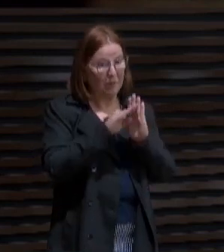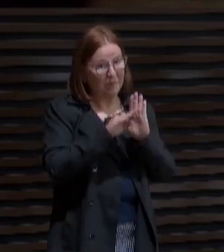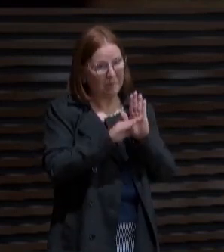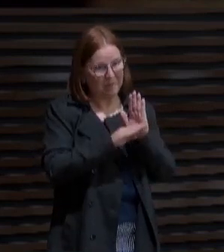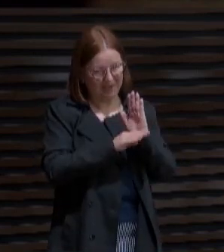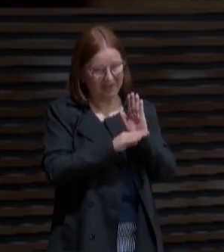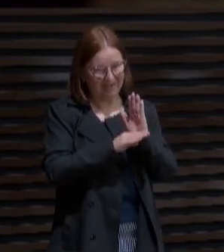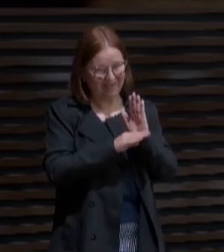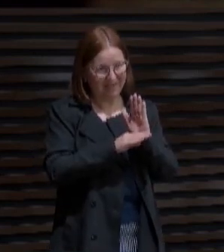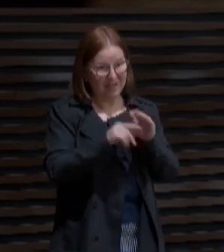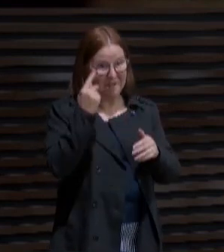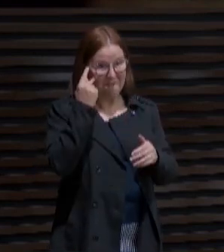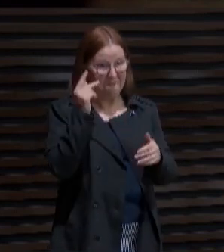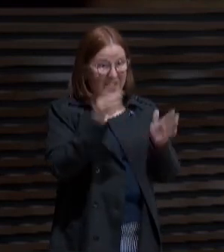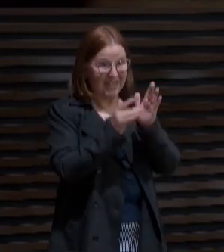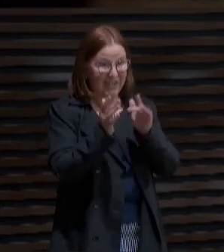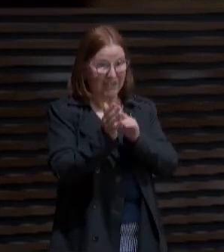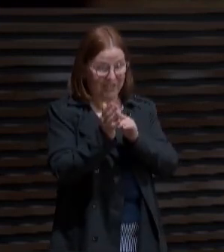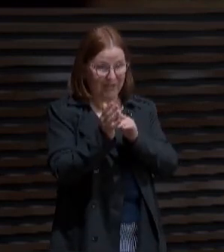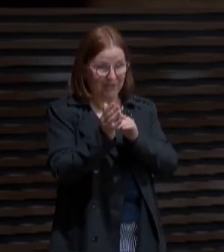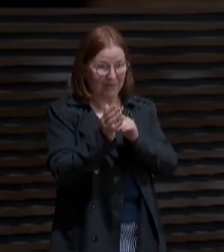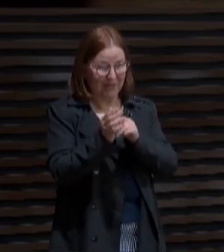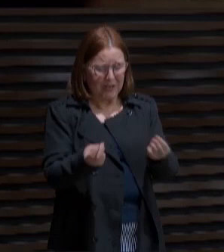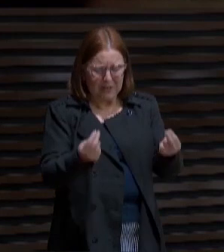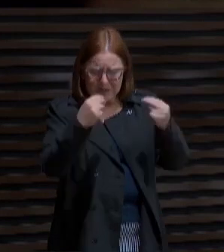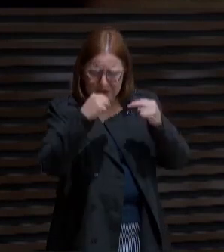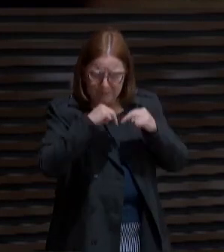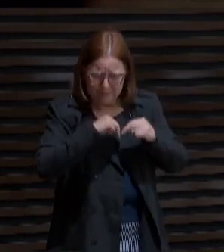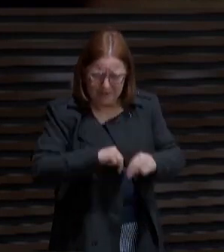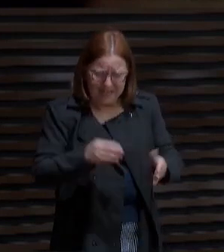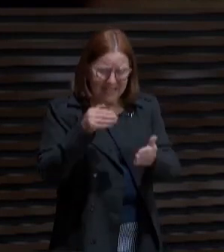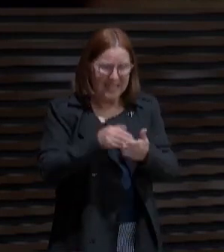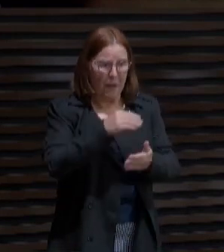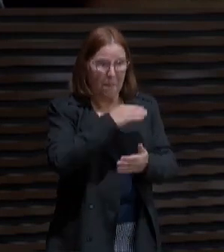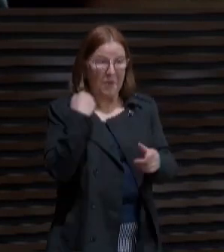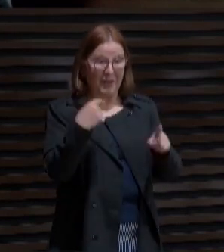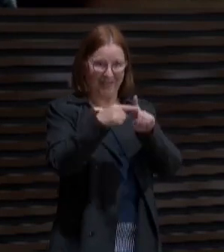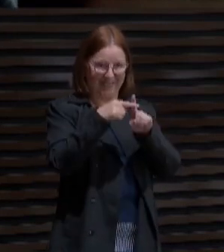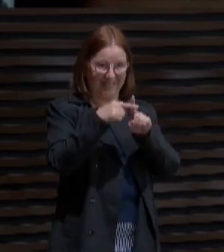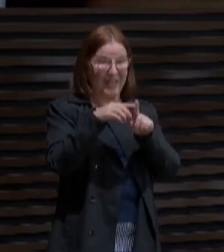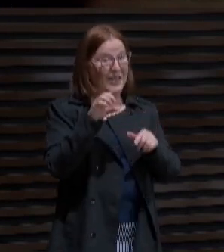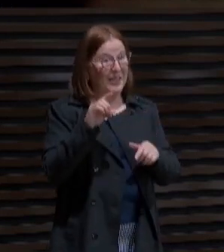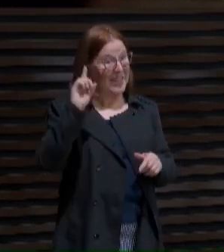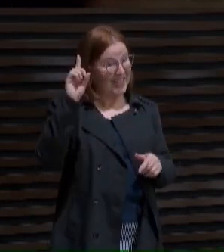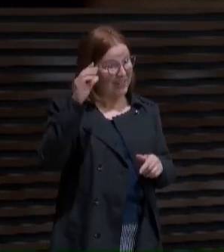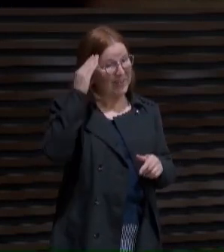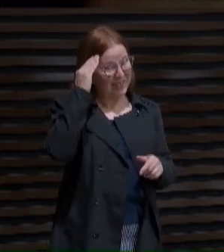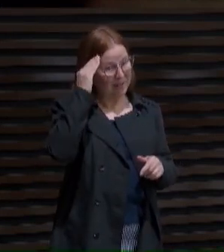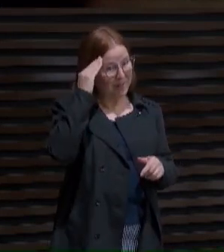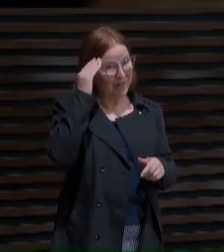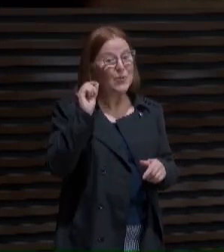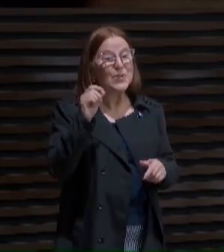se humilhar, tornando-se obediente até a morte e morte de cruz. Somente Deus sabia o que seria